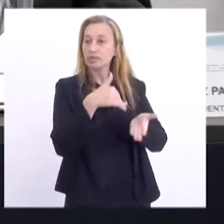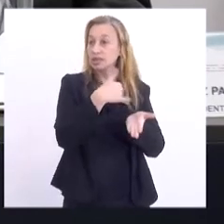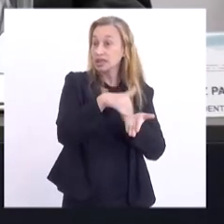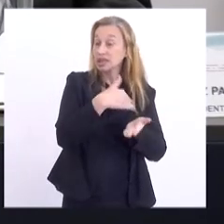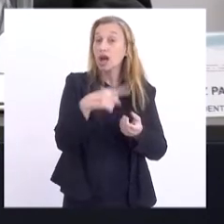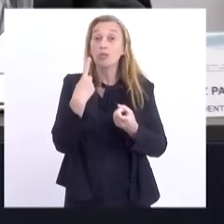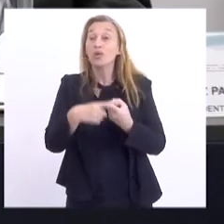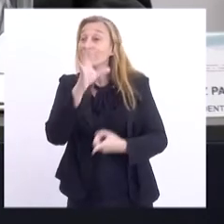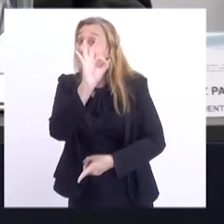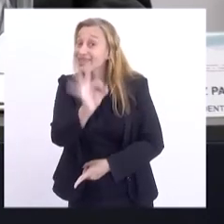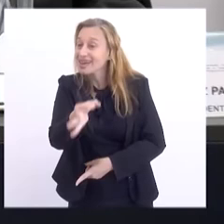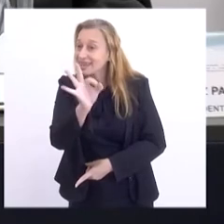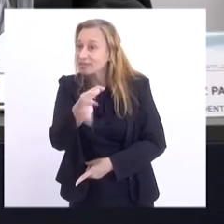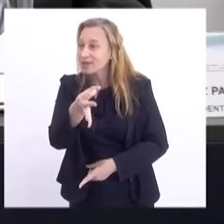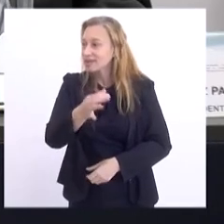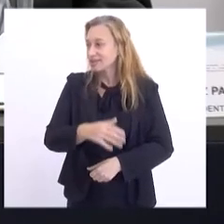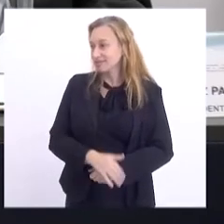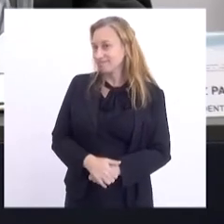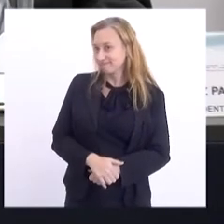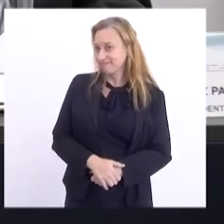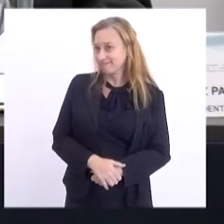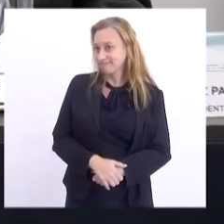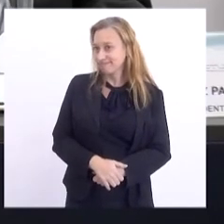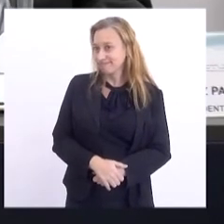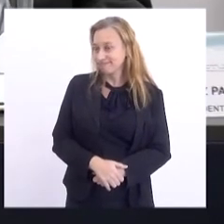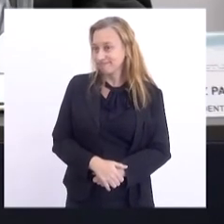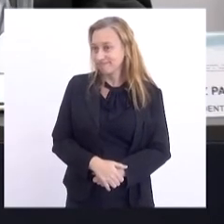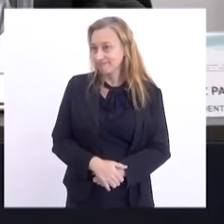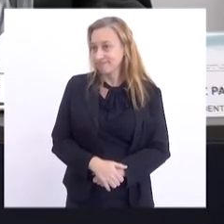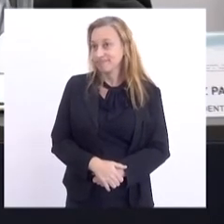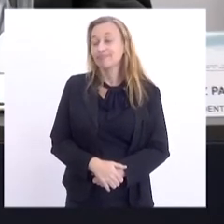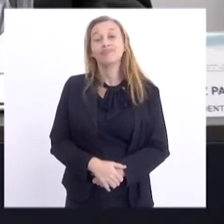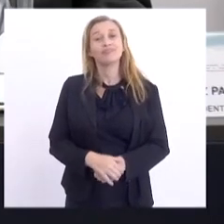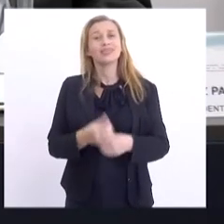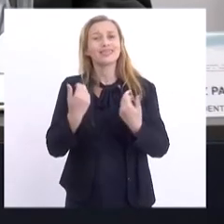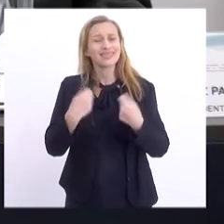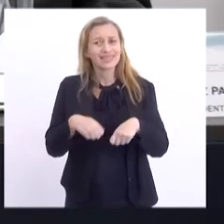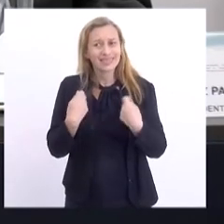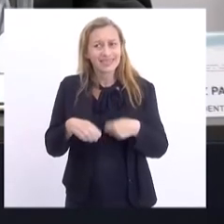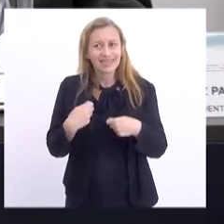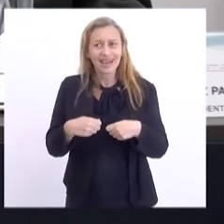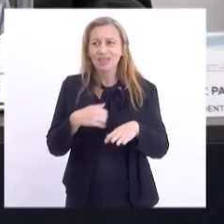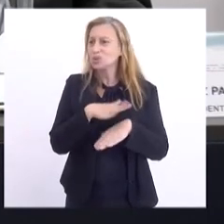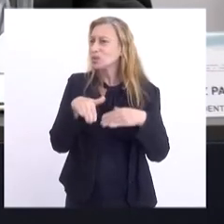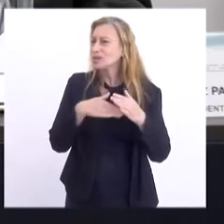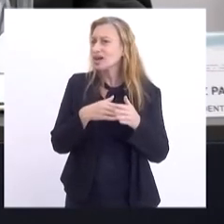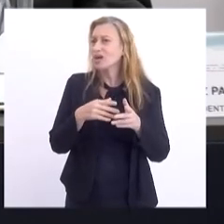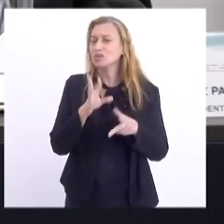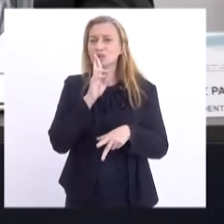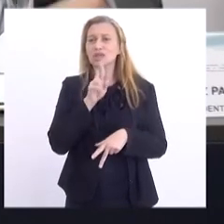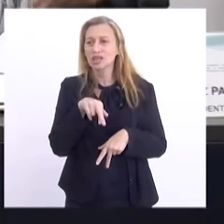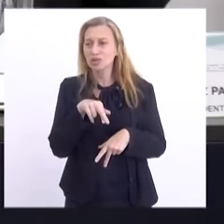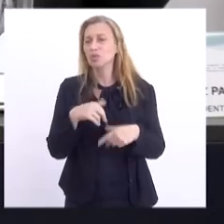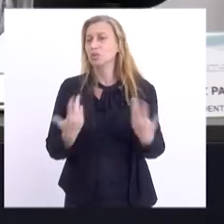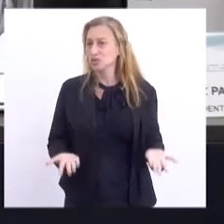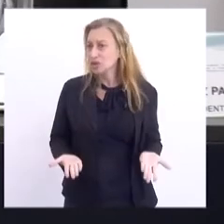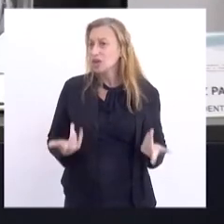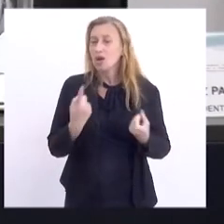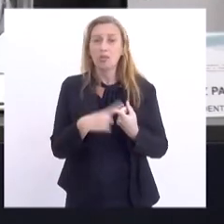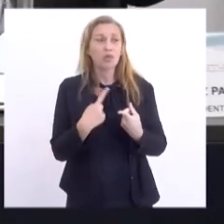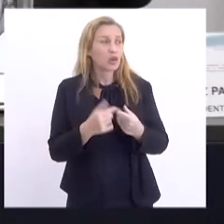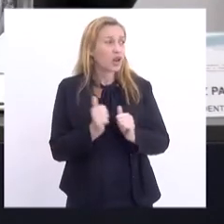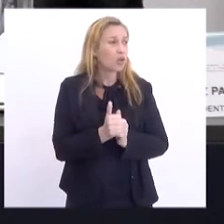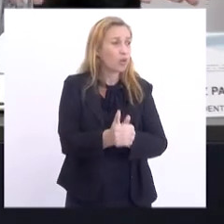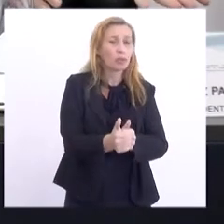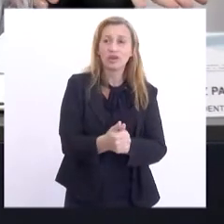por quê exatamente a gente tem uma carência Total das análises fiquei com como